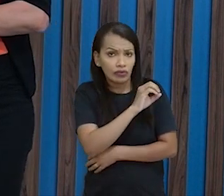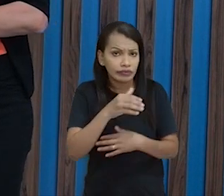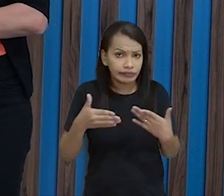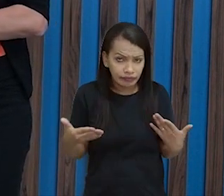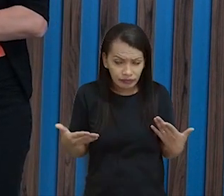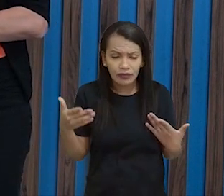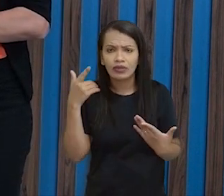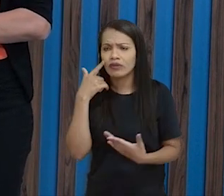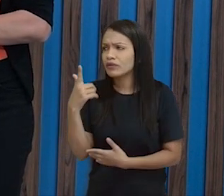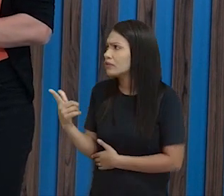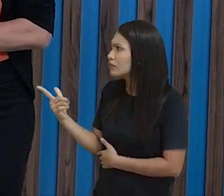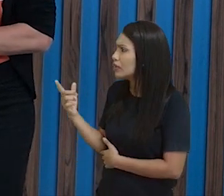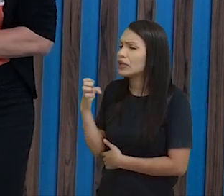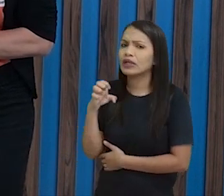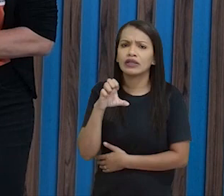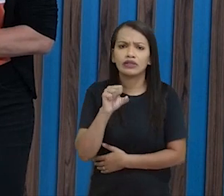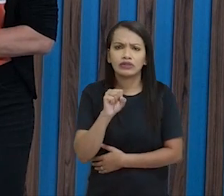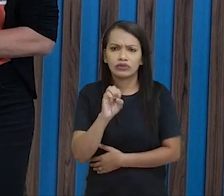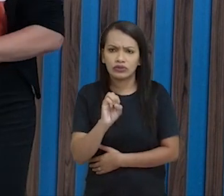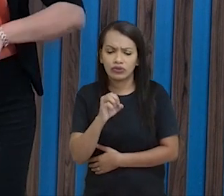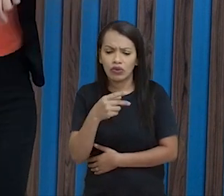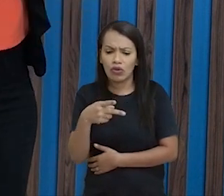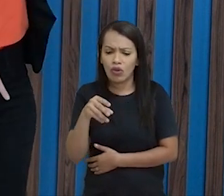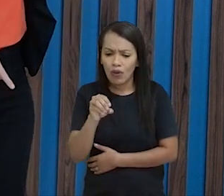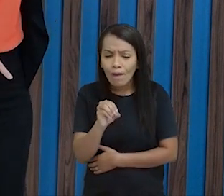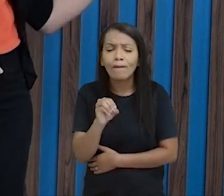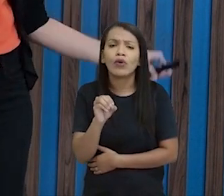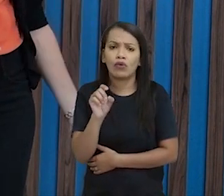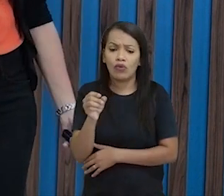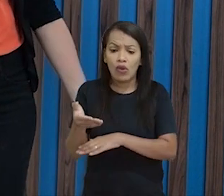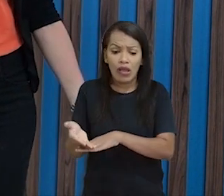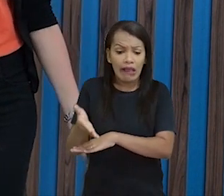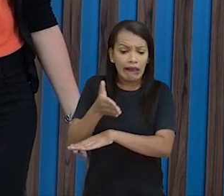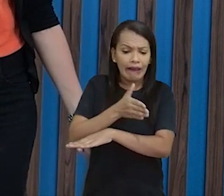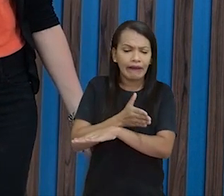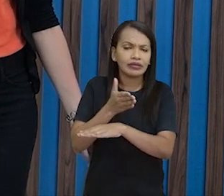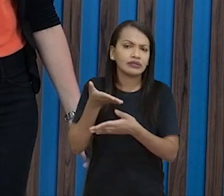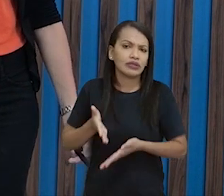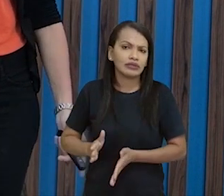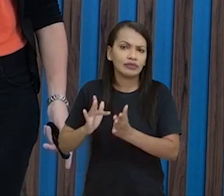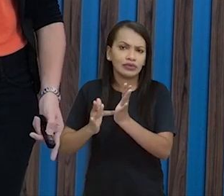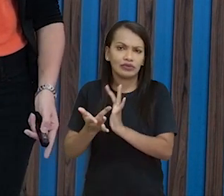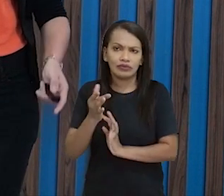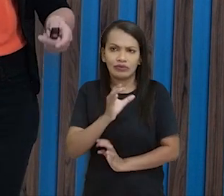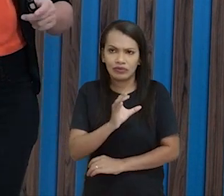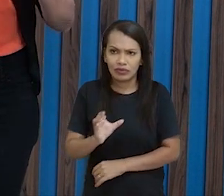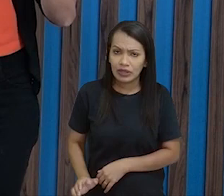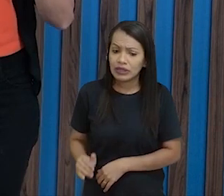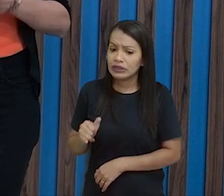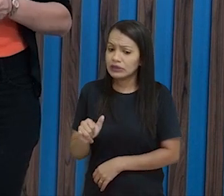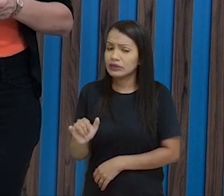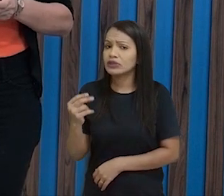Esopo existiu 600 anos antes do nascimento de Cristo. Então, se estamos no